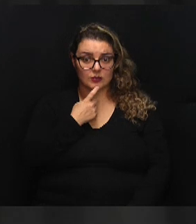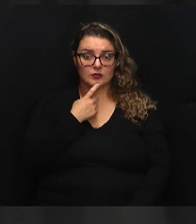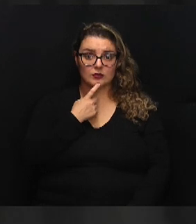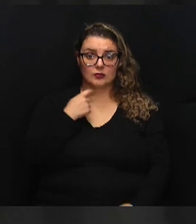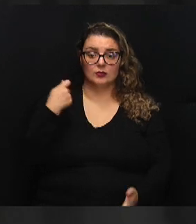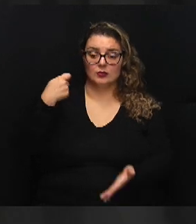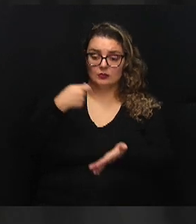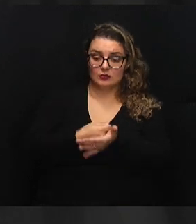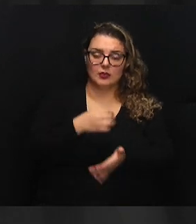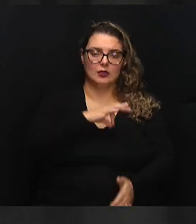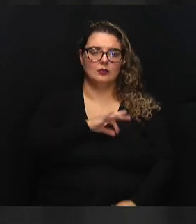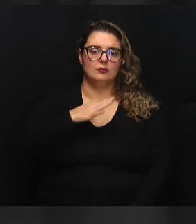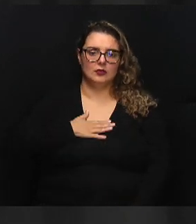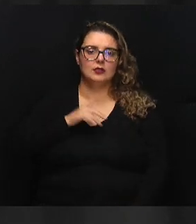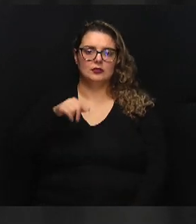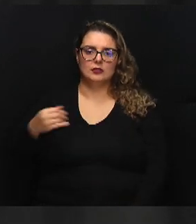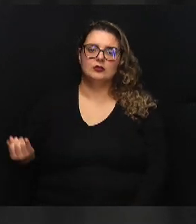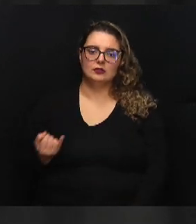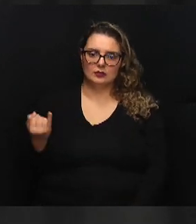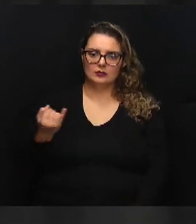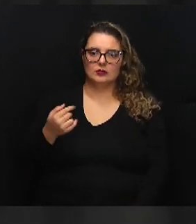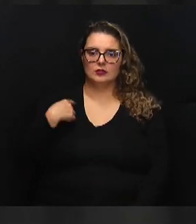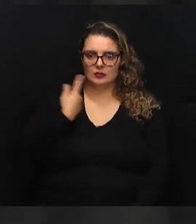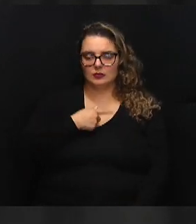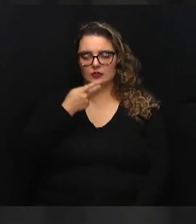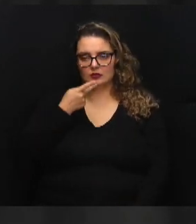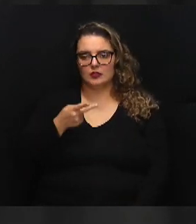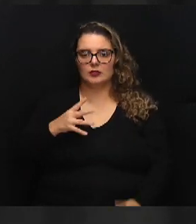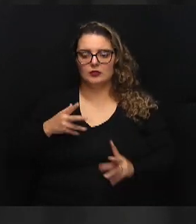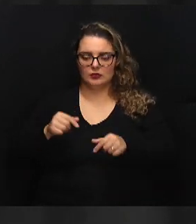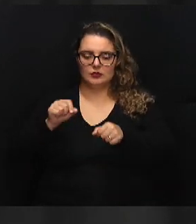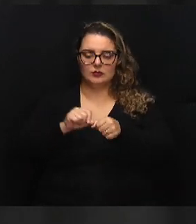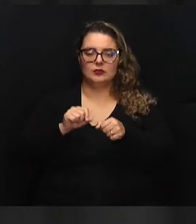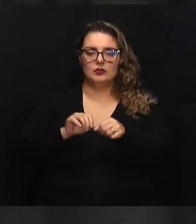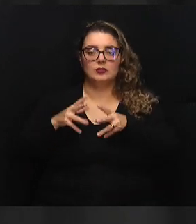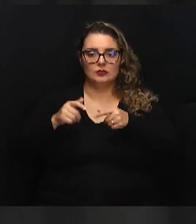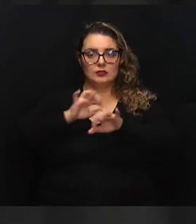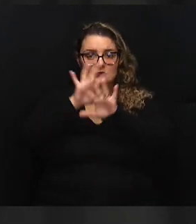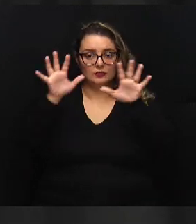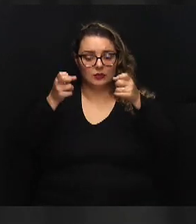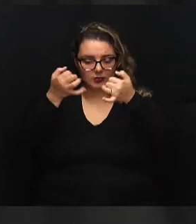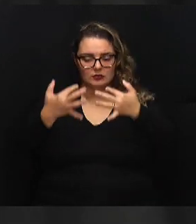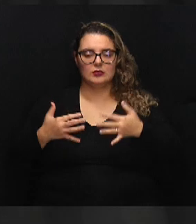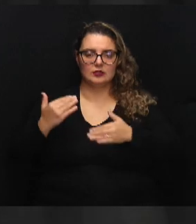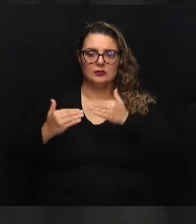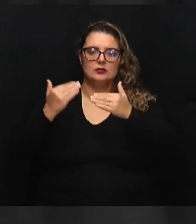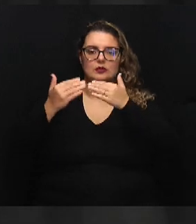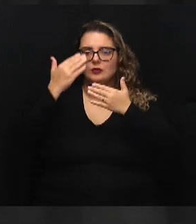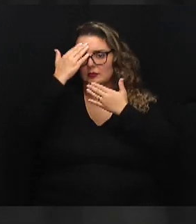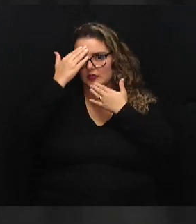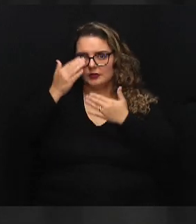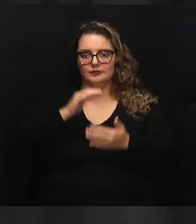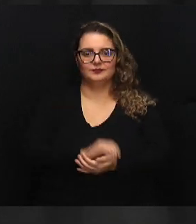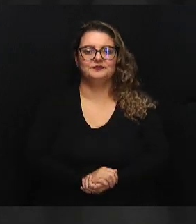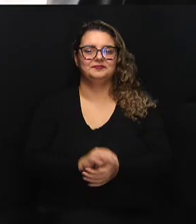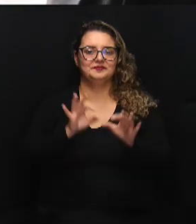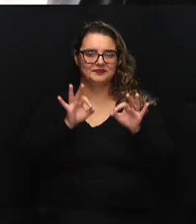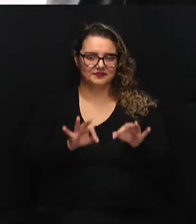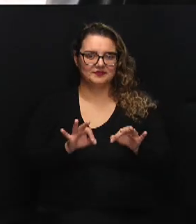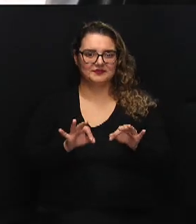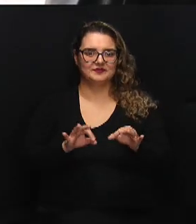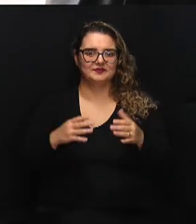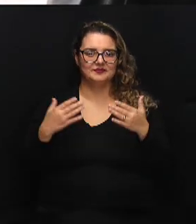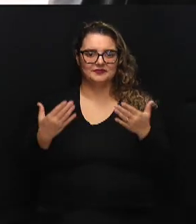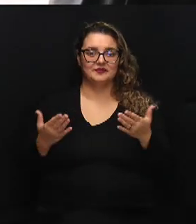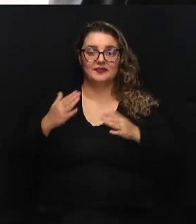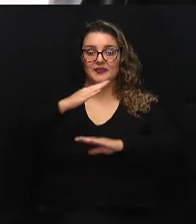o meu salário. E isso é importante a gente falar aquilo que nós estamos fazendo, tudo aquilo que nós estamos desenvolvendo. Muito obrigado. Tá certo, então.